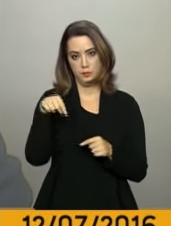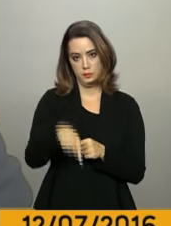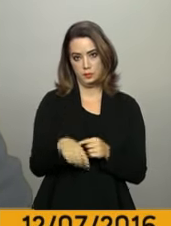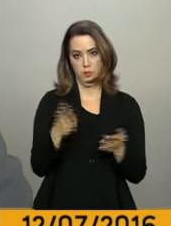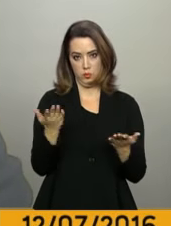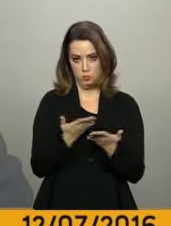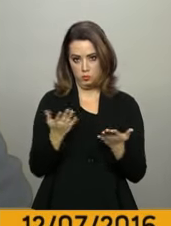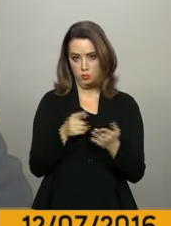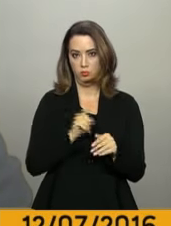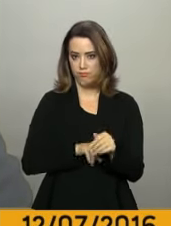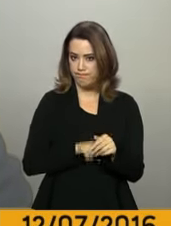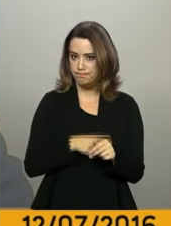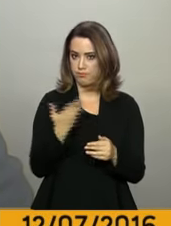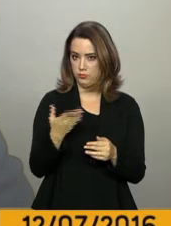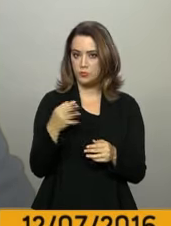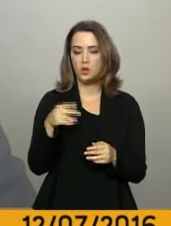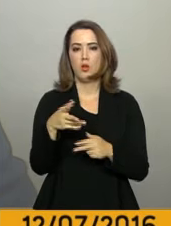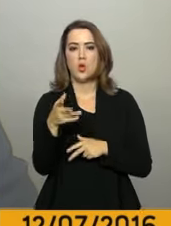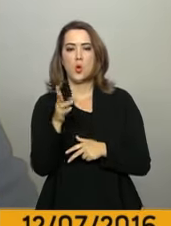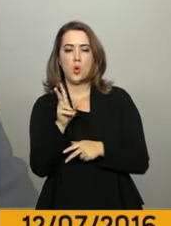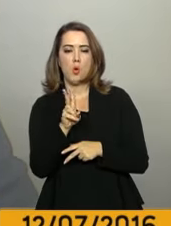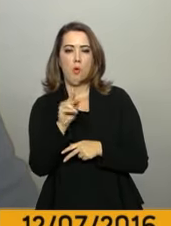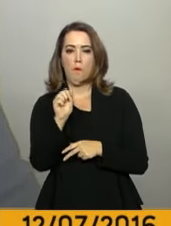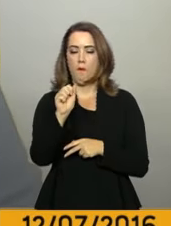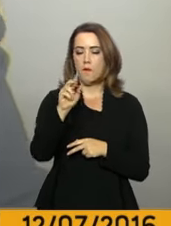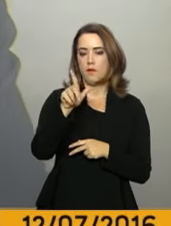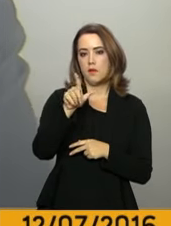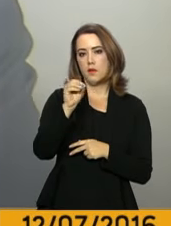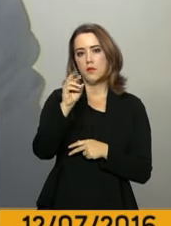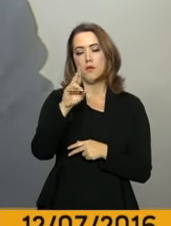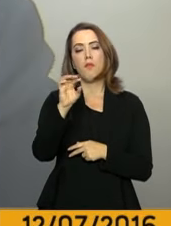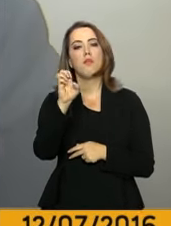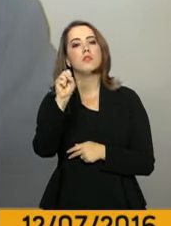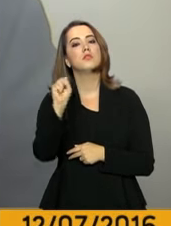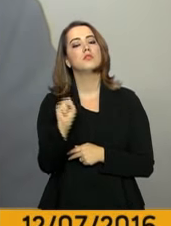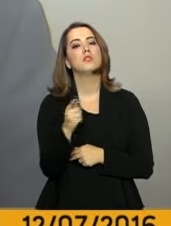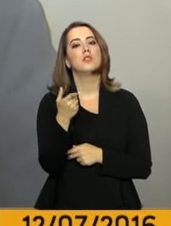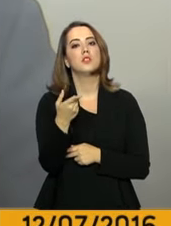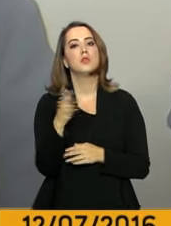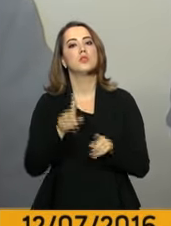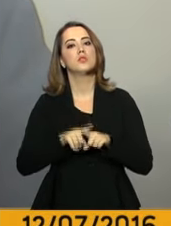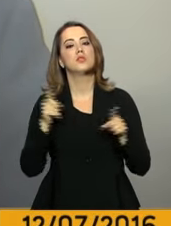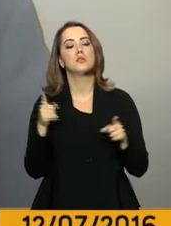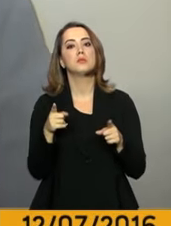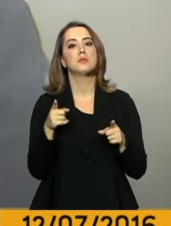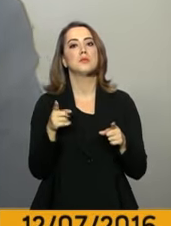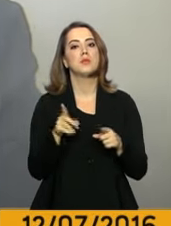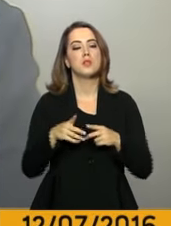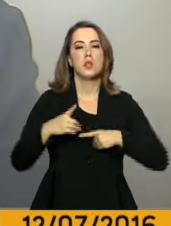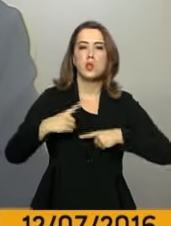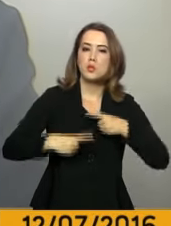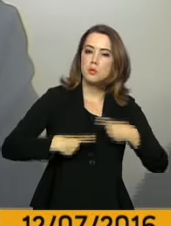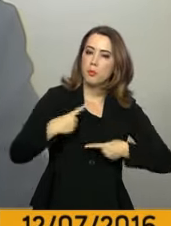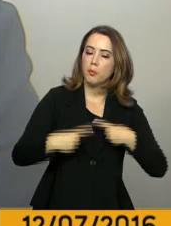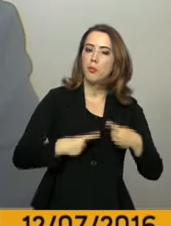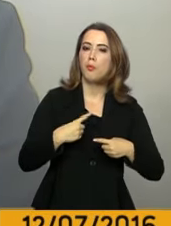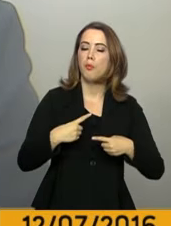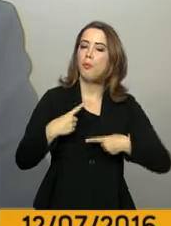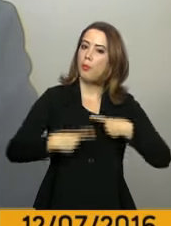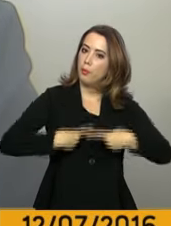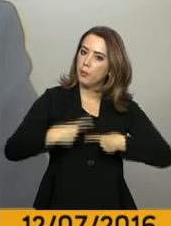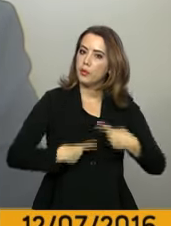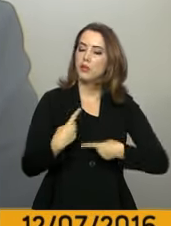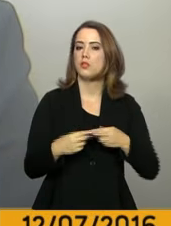pauta pelos valores que são discutidos mas pauta-se isto sim por um movimento político é o movimento político que diz olha